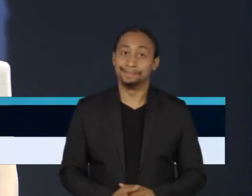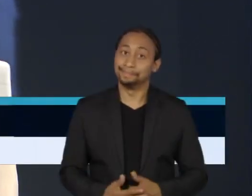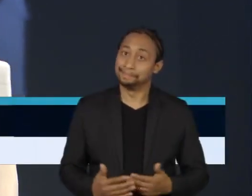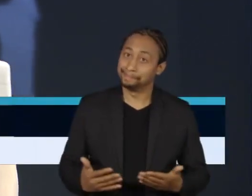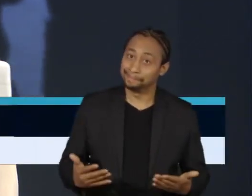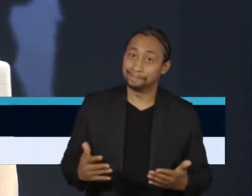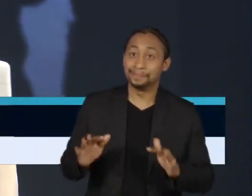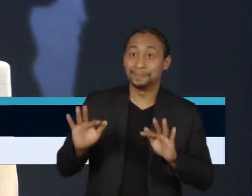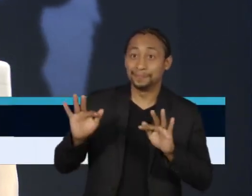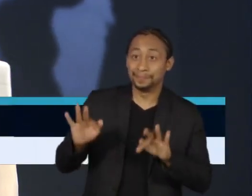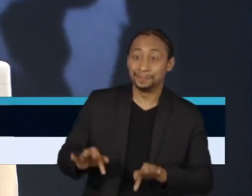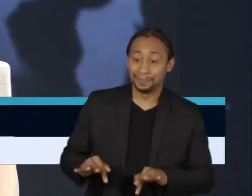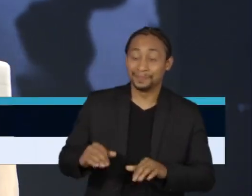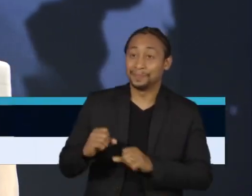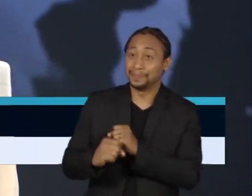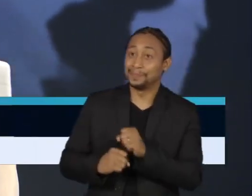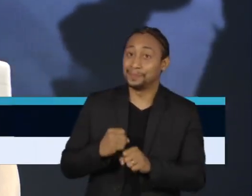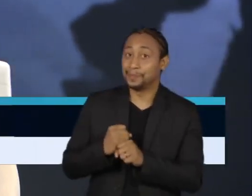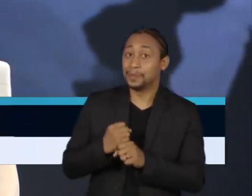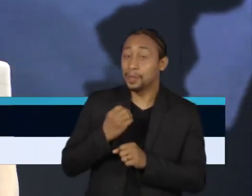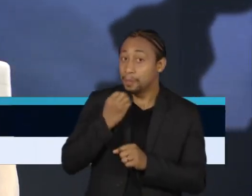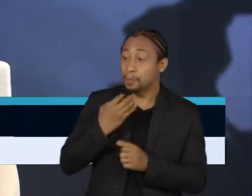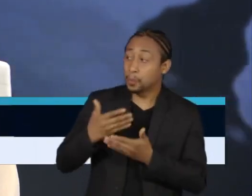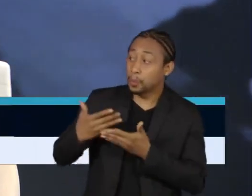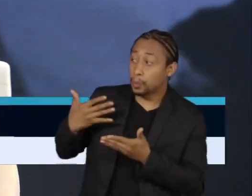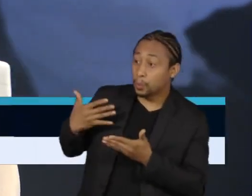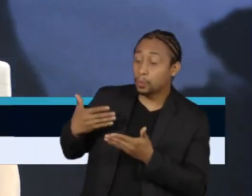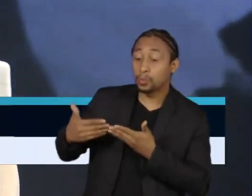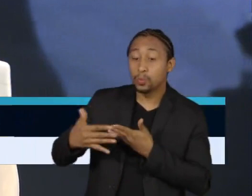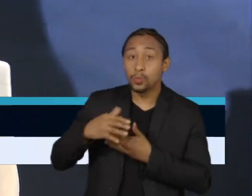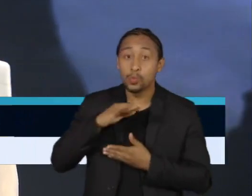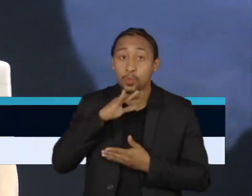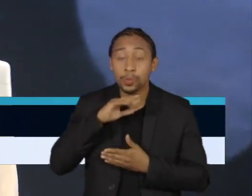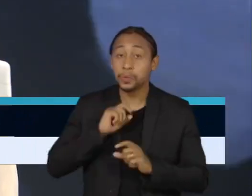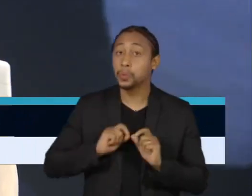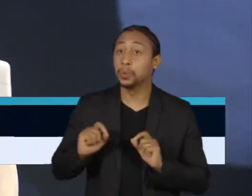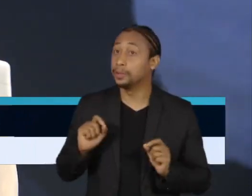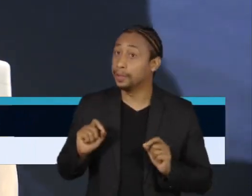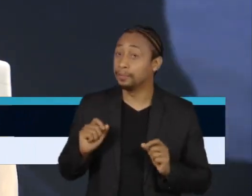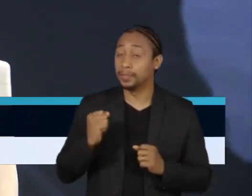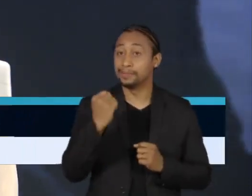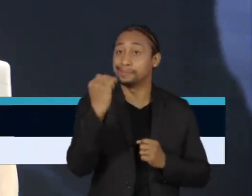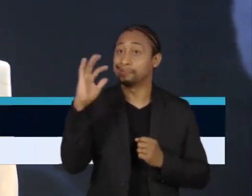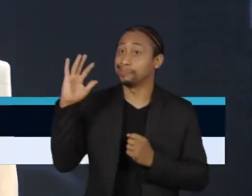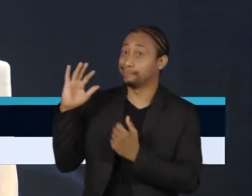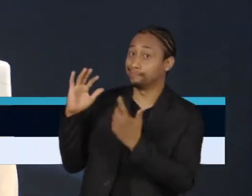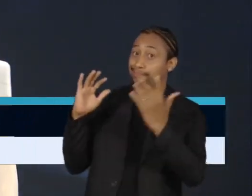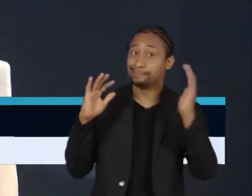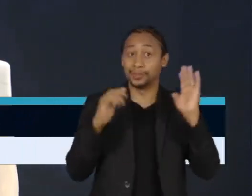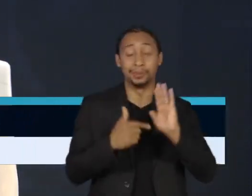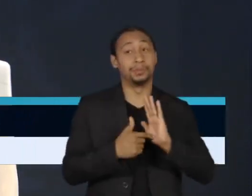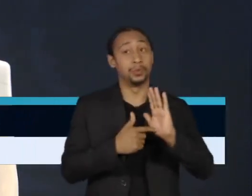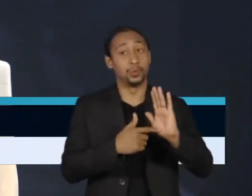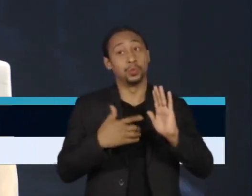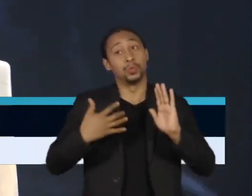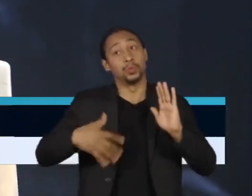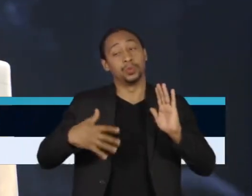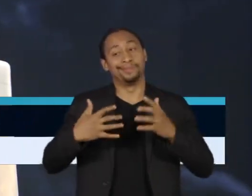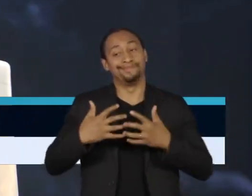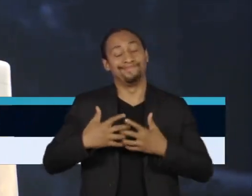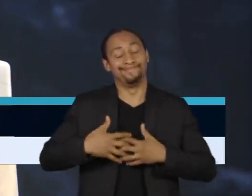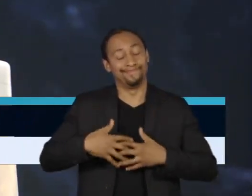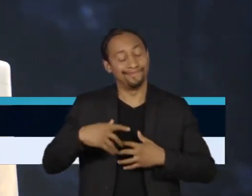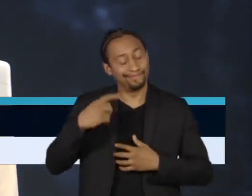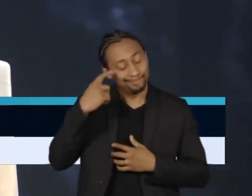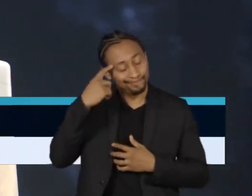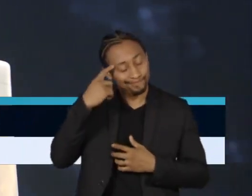Final de ano é hora de olhar para o que fizemos de bom e de ruim. Mas em matéria de meio ambiente, esse exercício é doloroso. Os